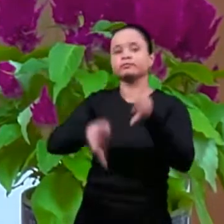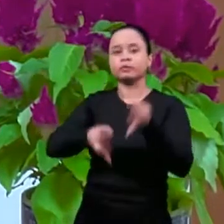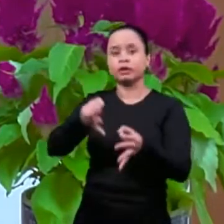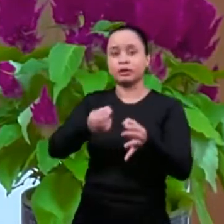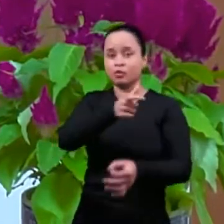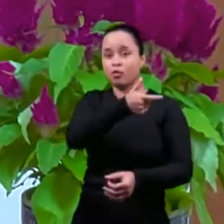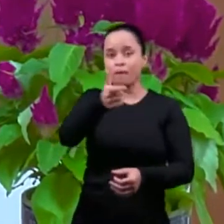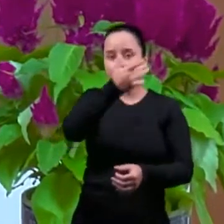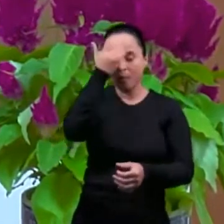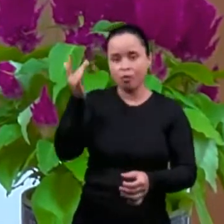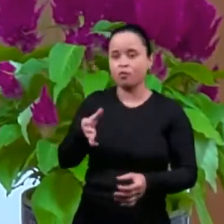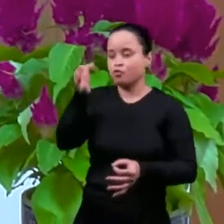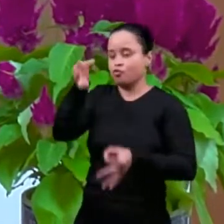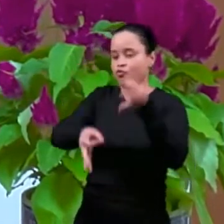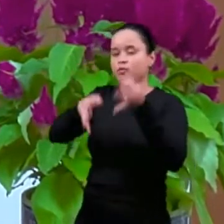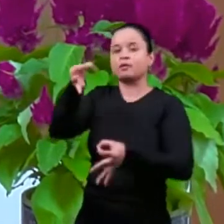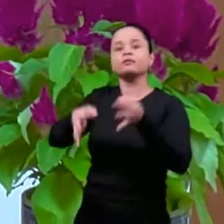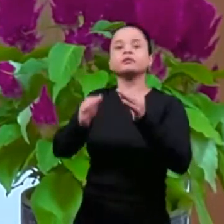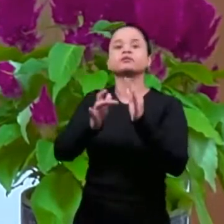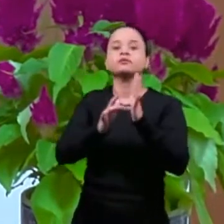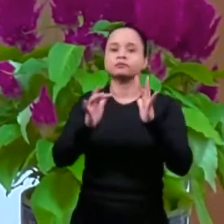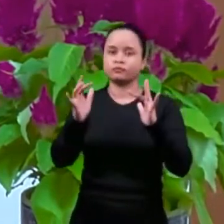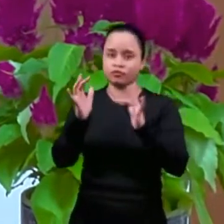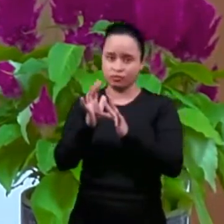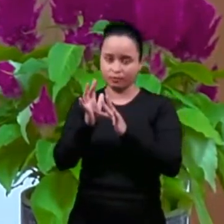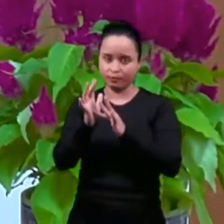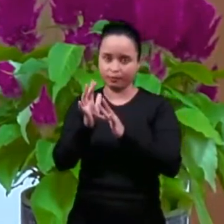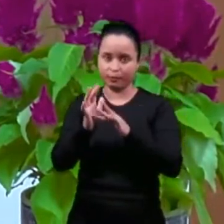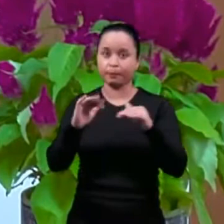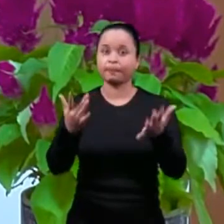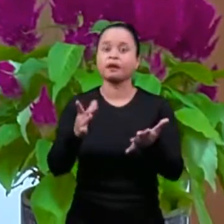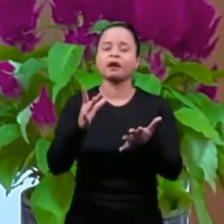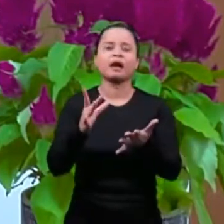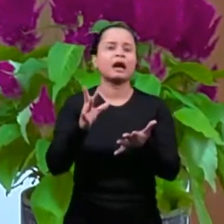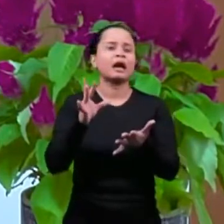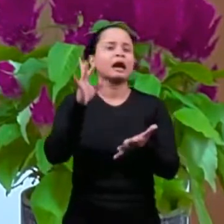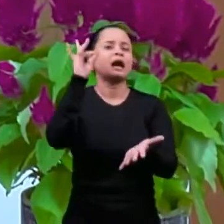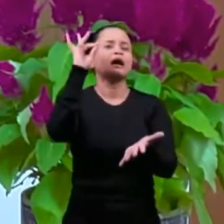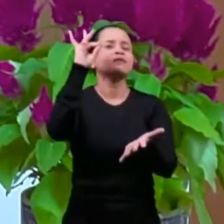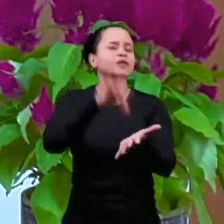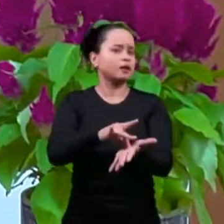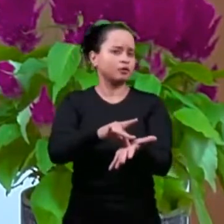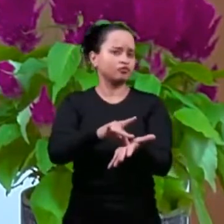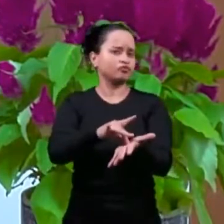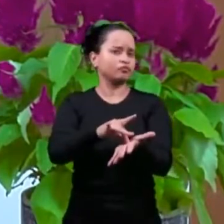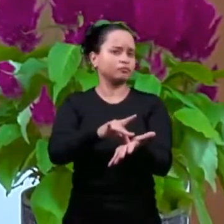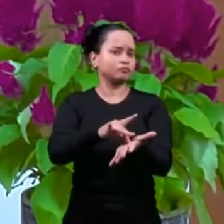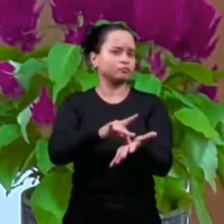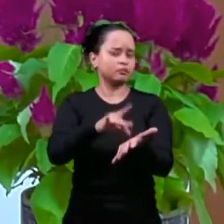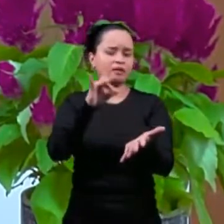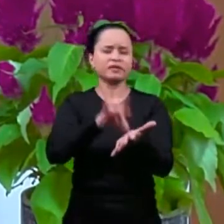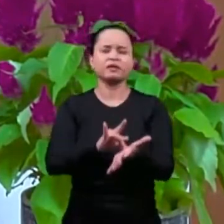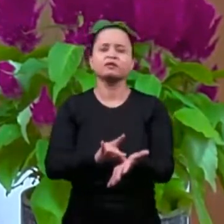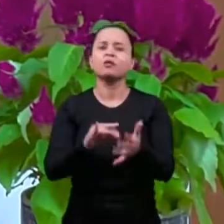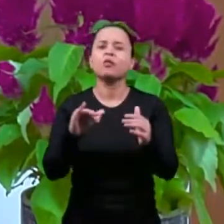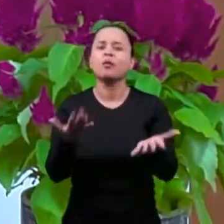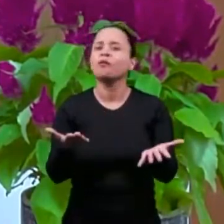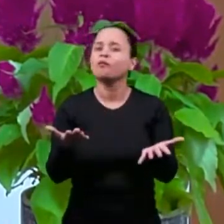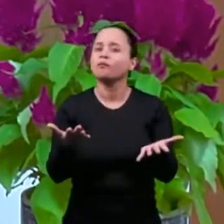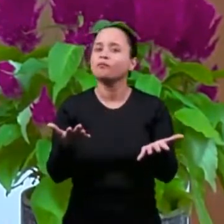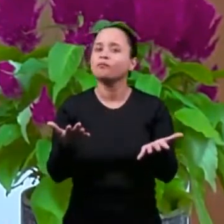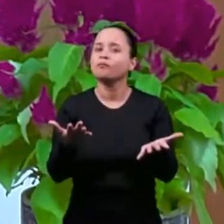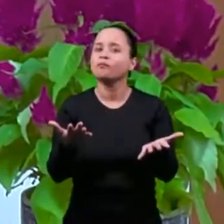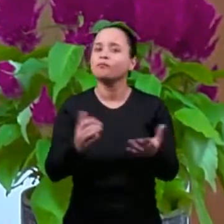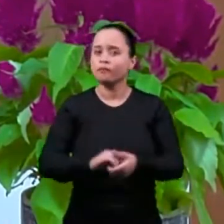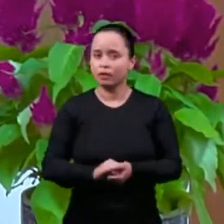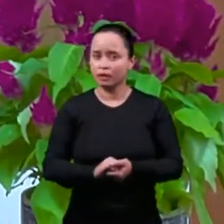o julgamento do Senhor Jesus. A verdade estava em jogo. E a verdade